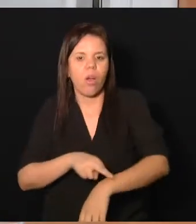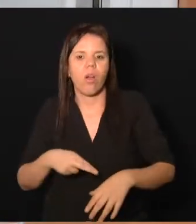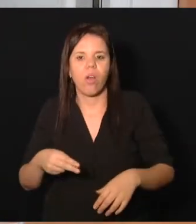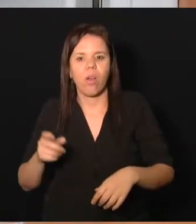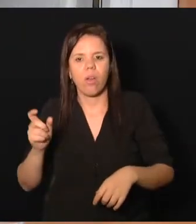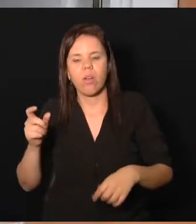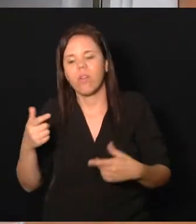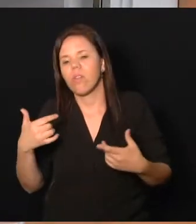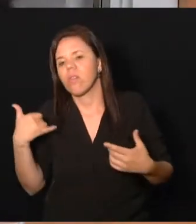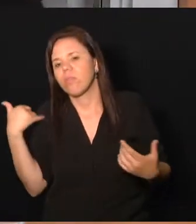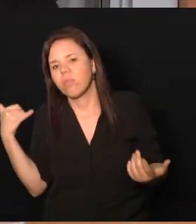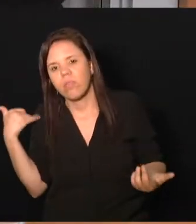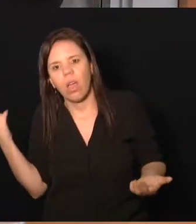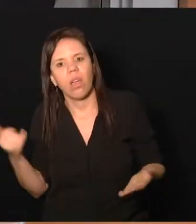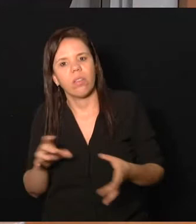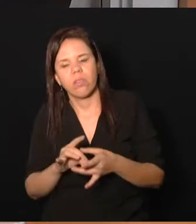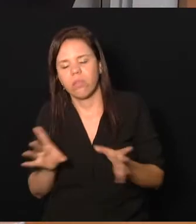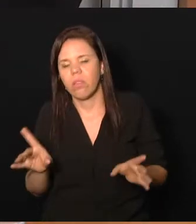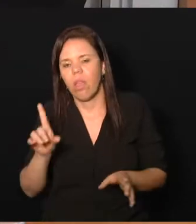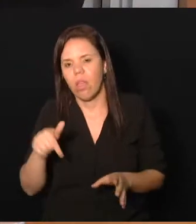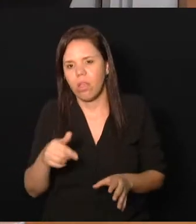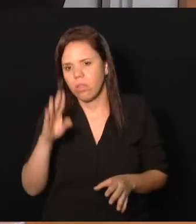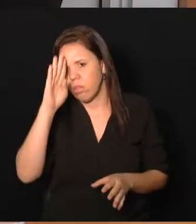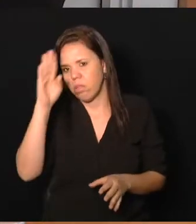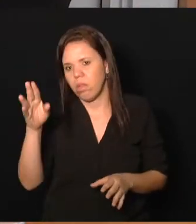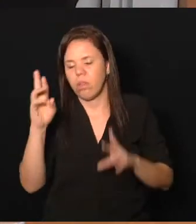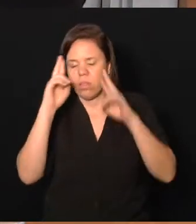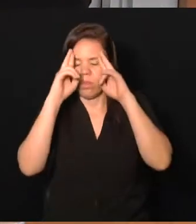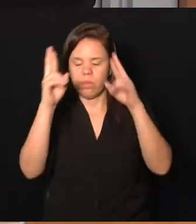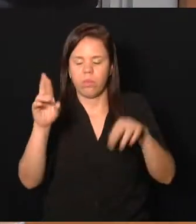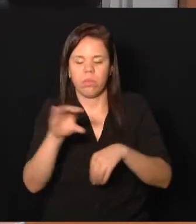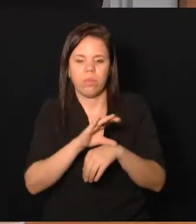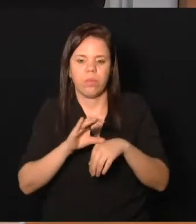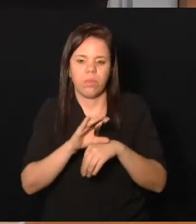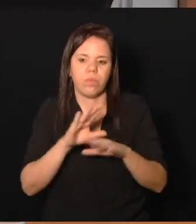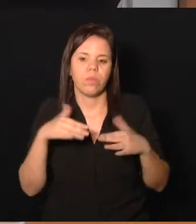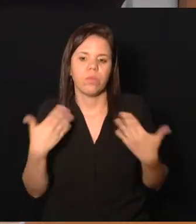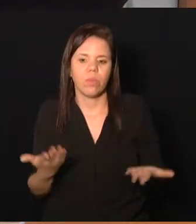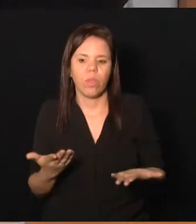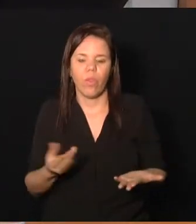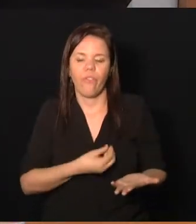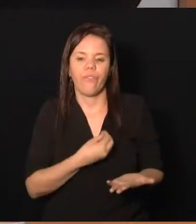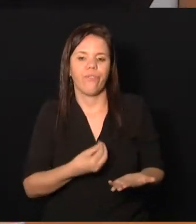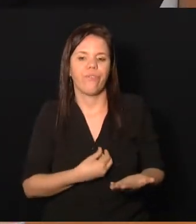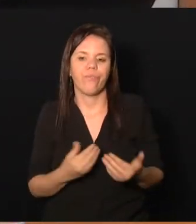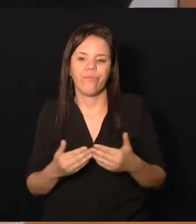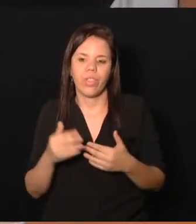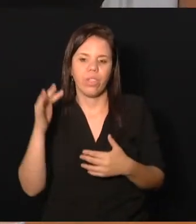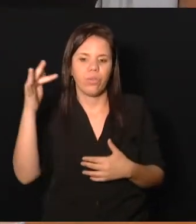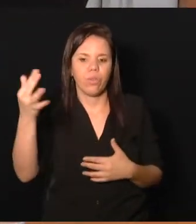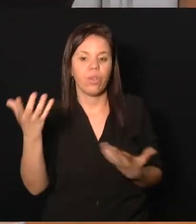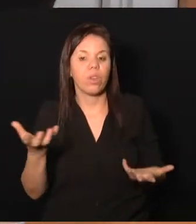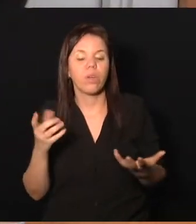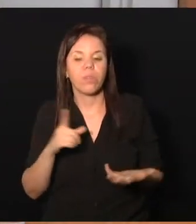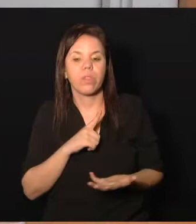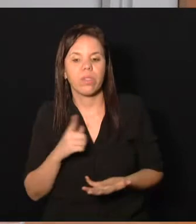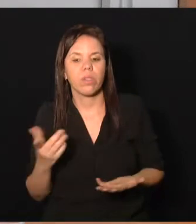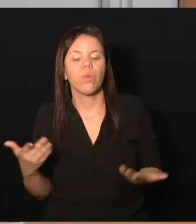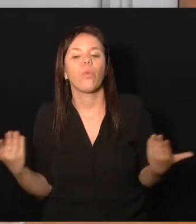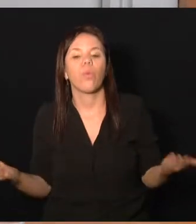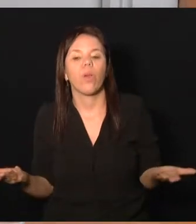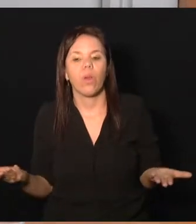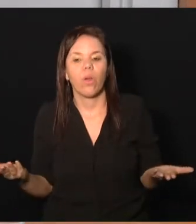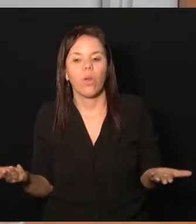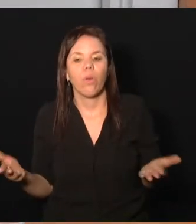idade. Que isso é um princípio constitucional também. Qual o caminho que nós queremos ter? Qual o caminho